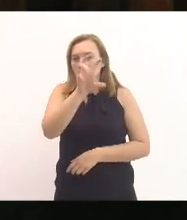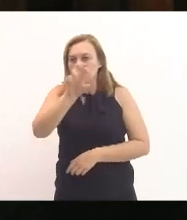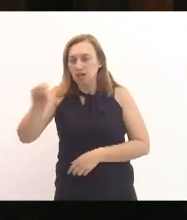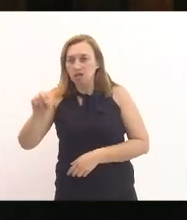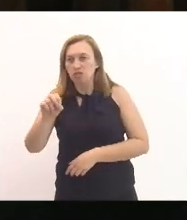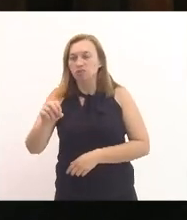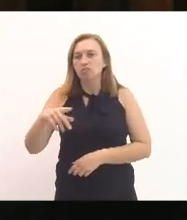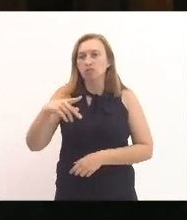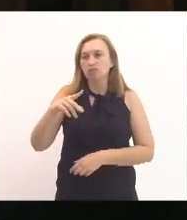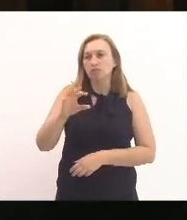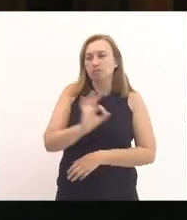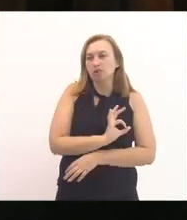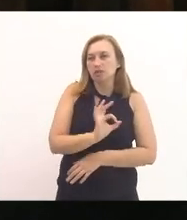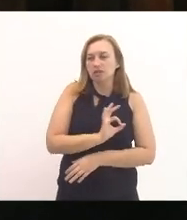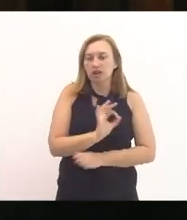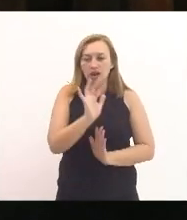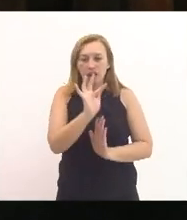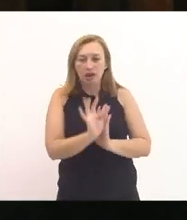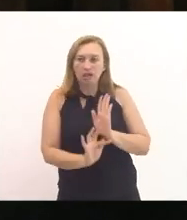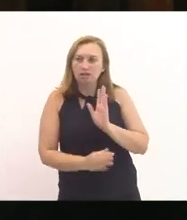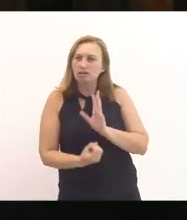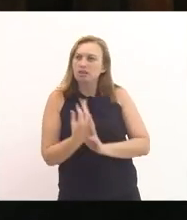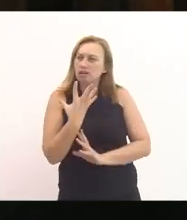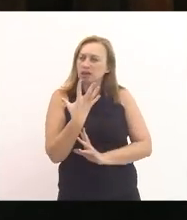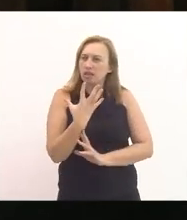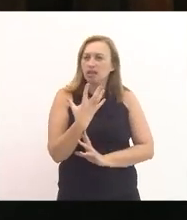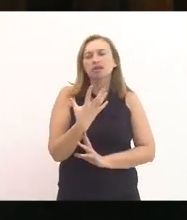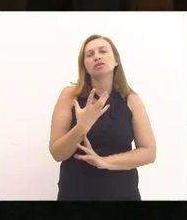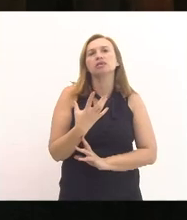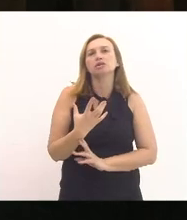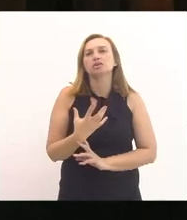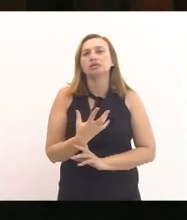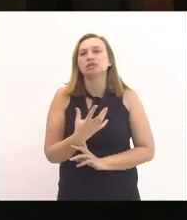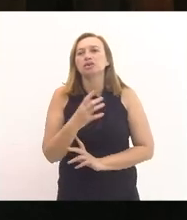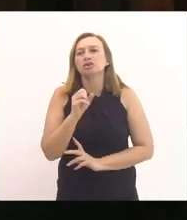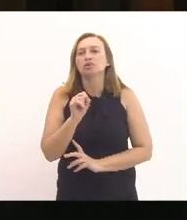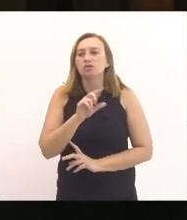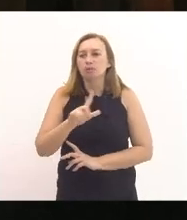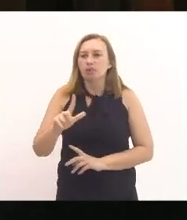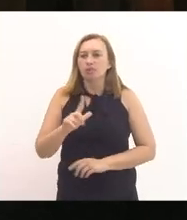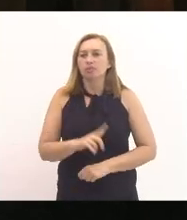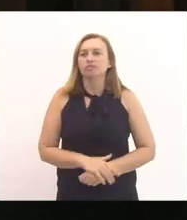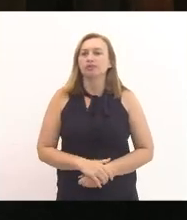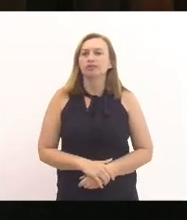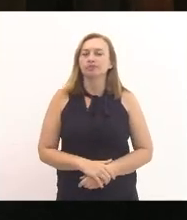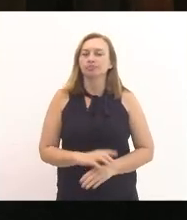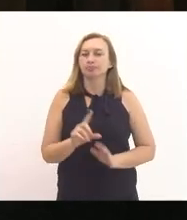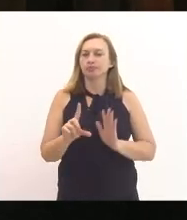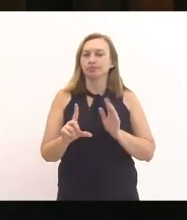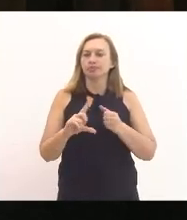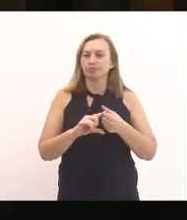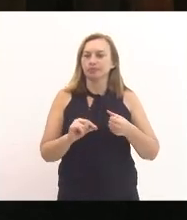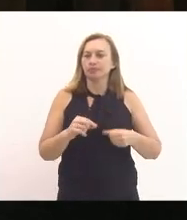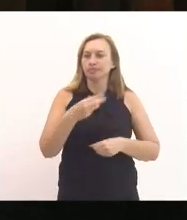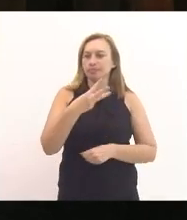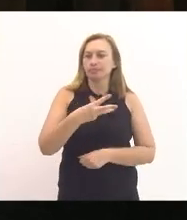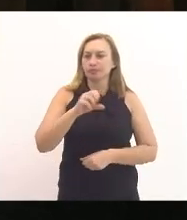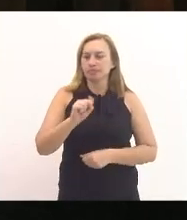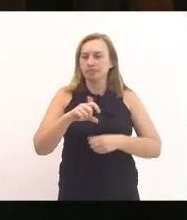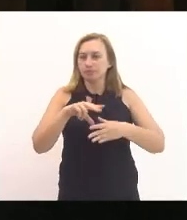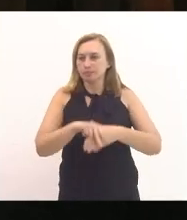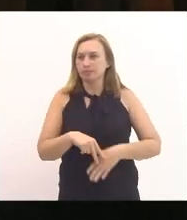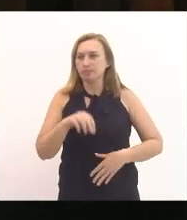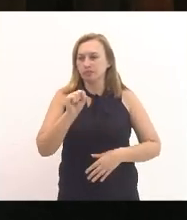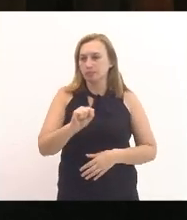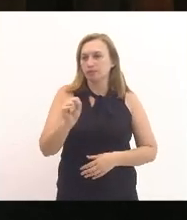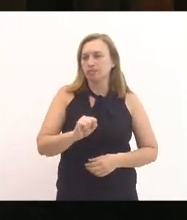falou diz assim a redação criada pelo pela onde com pão o artigo 38 inciso oitava